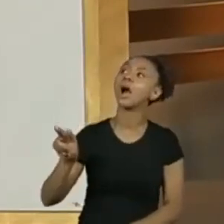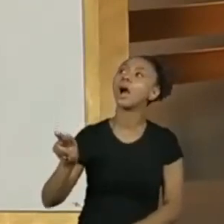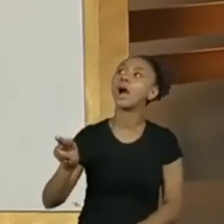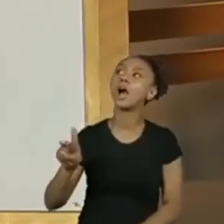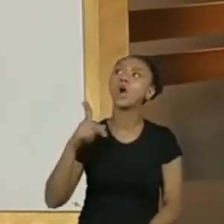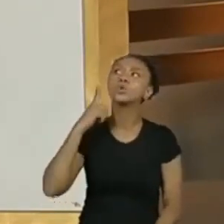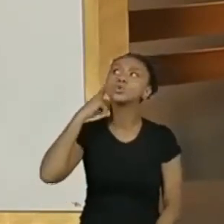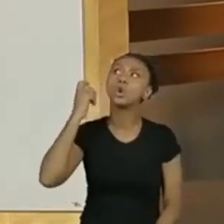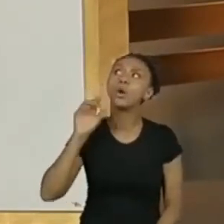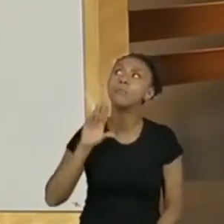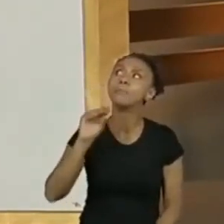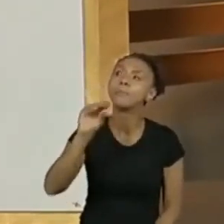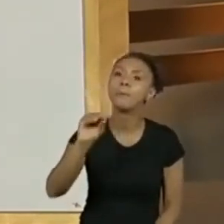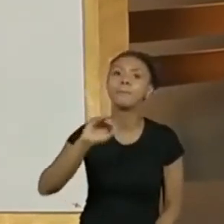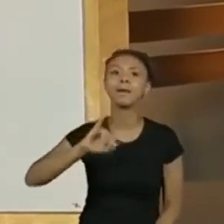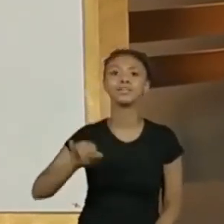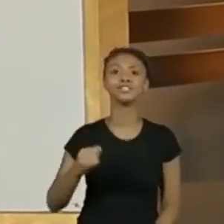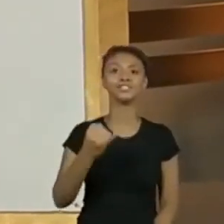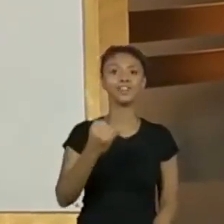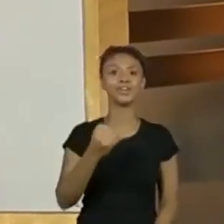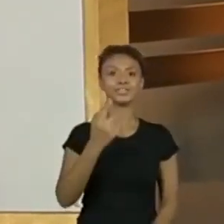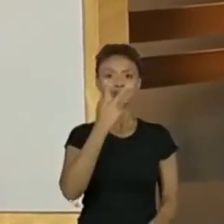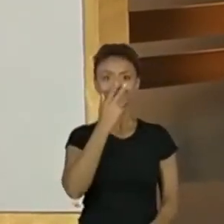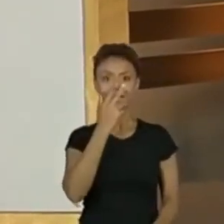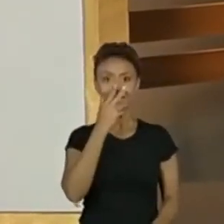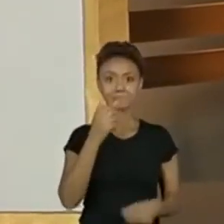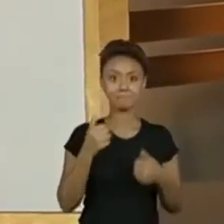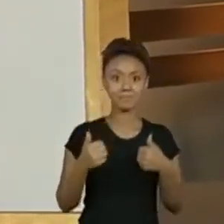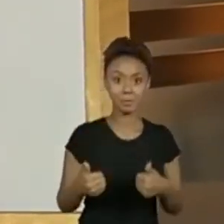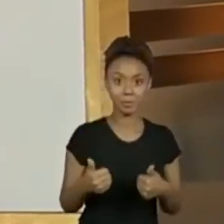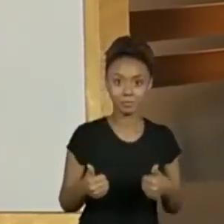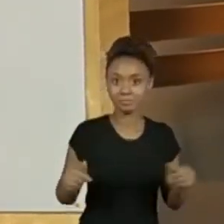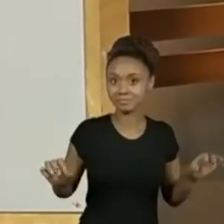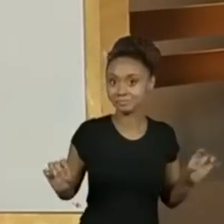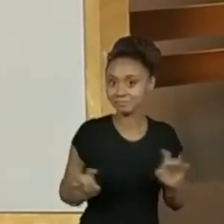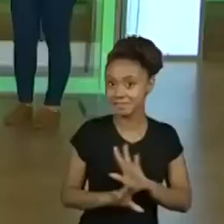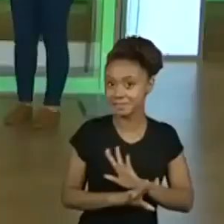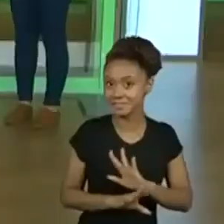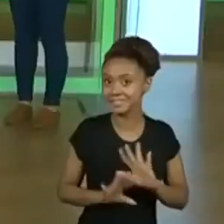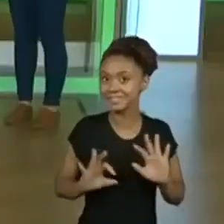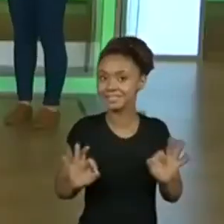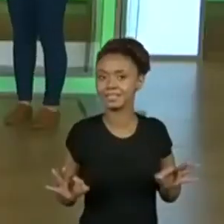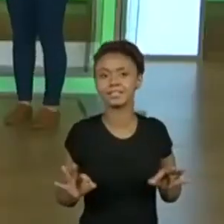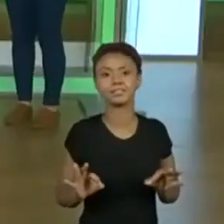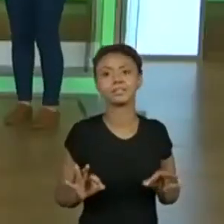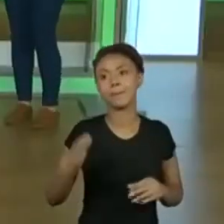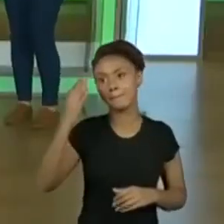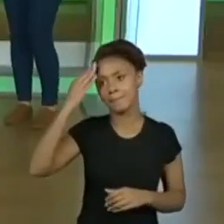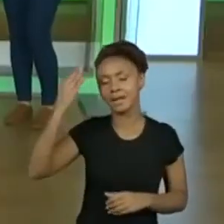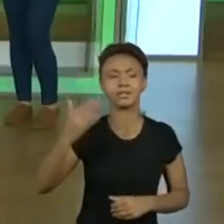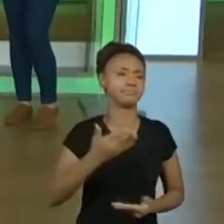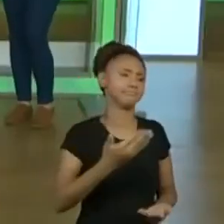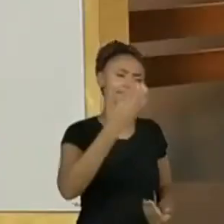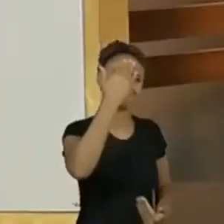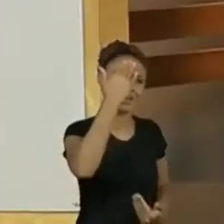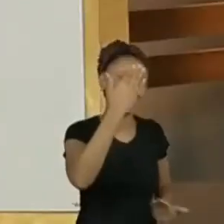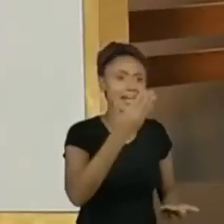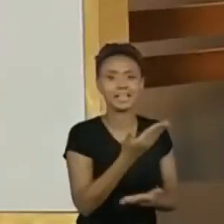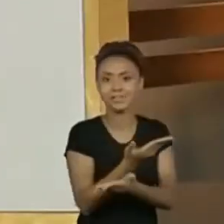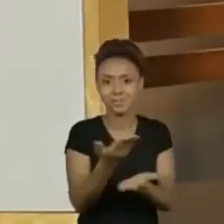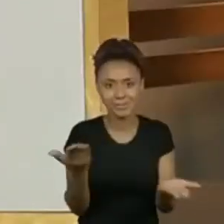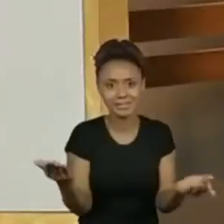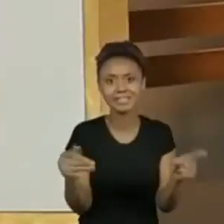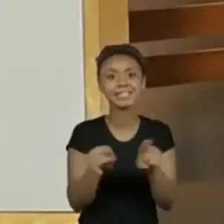da letra? J. J. Refeito? Agora estão obrigada, tudo está certinho. Vivi. Eu que agradeço, professora Kelly, e eu que agradeço